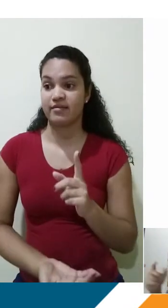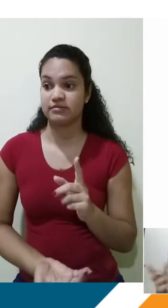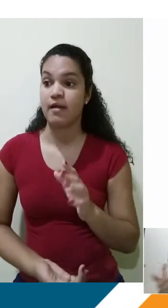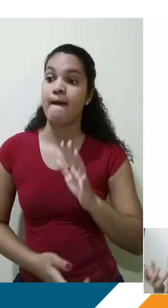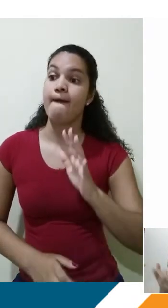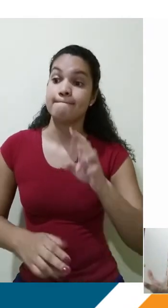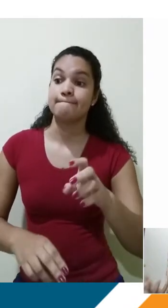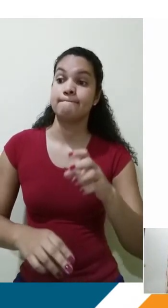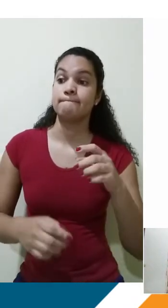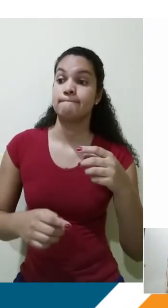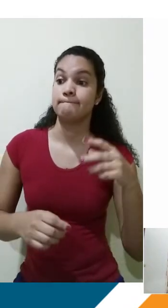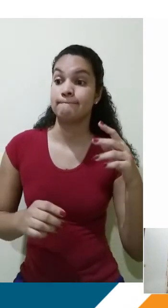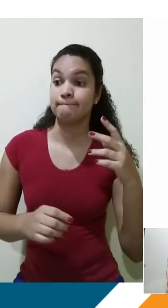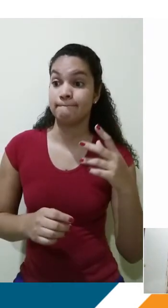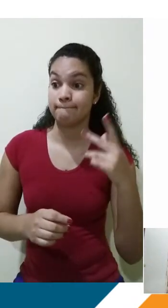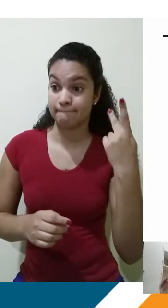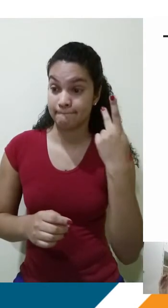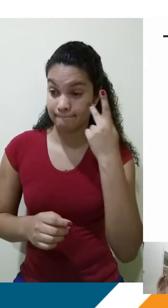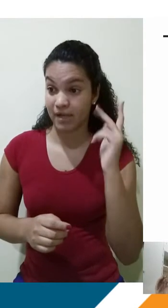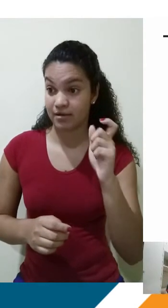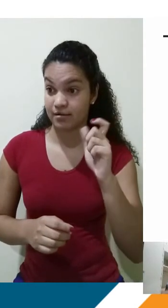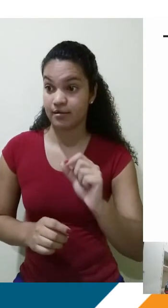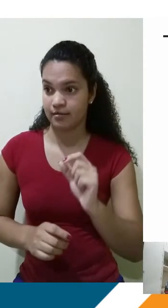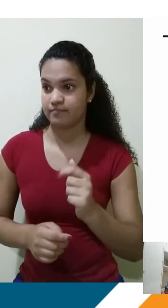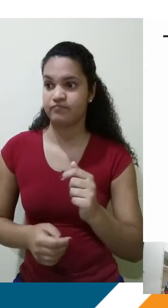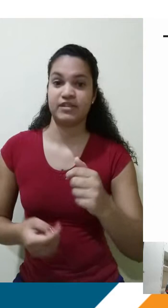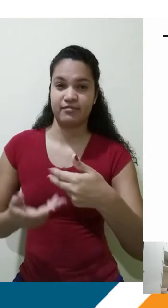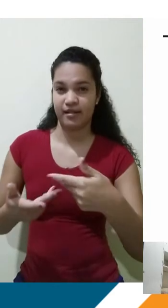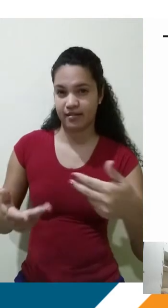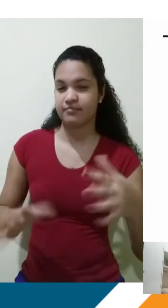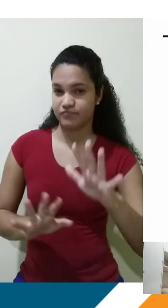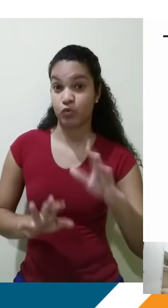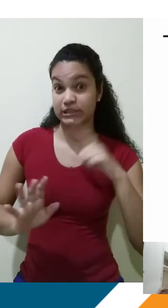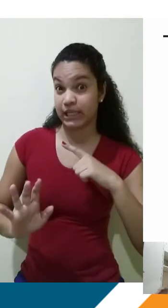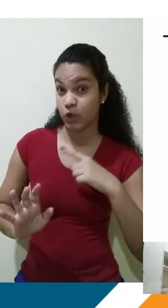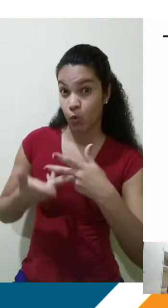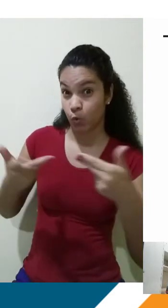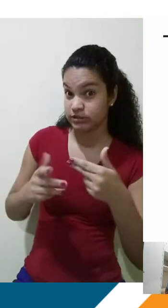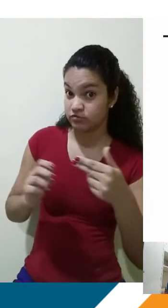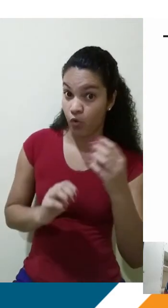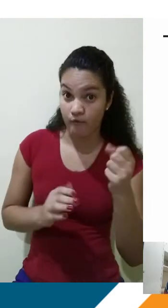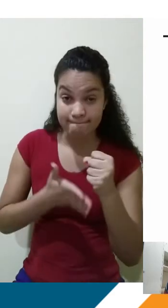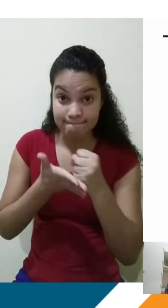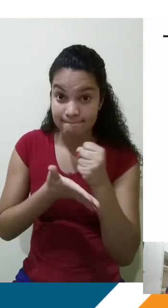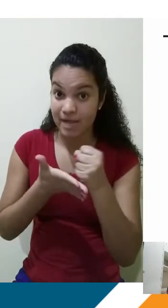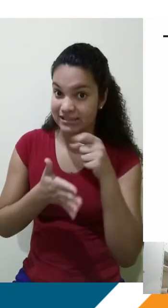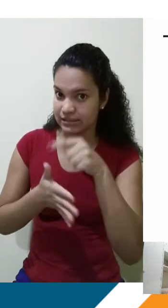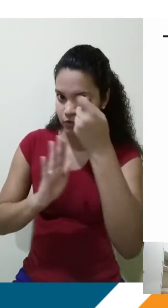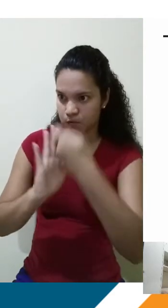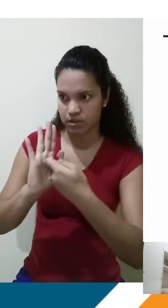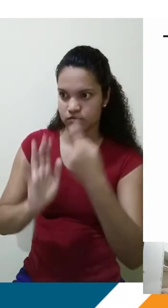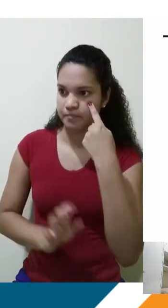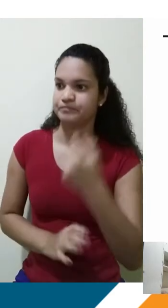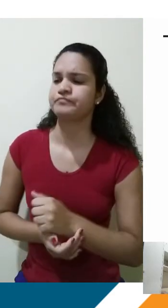coesivos diferentes. Variedade é fundamental. Em primeiro lugar, é importante ter em conta que o desmonte do programa de sociais que visava a garantia da